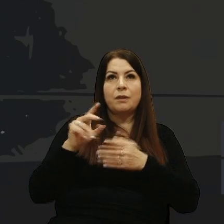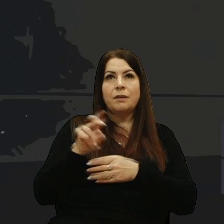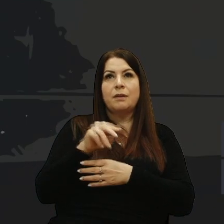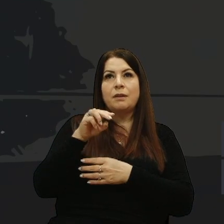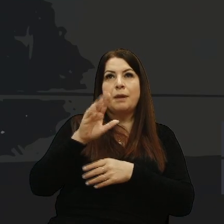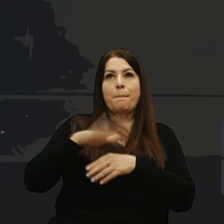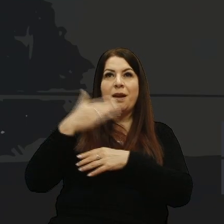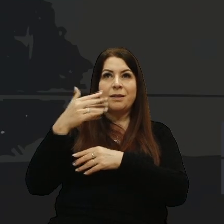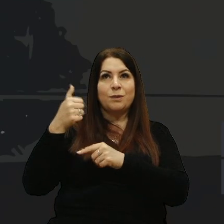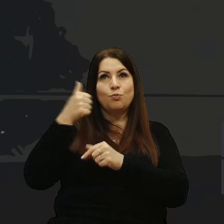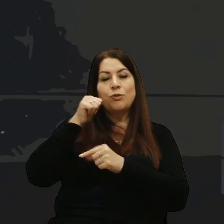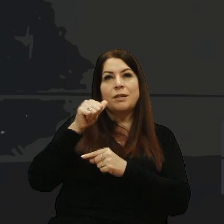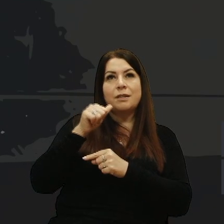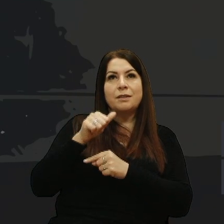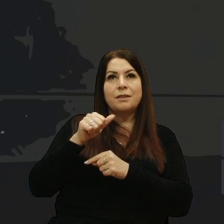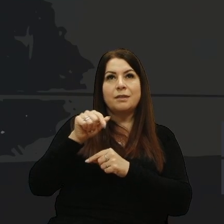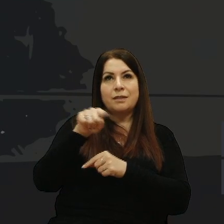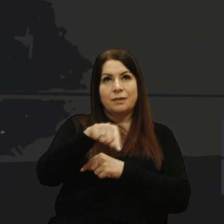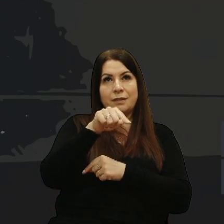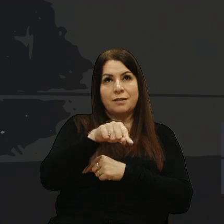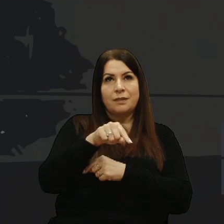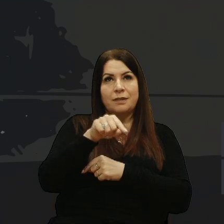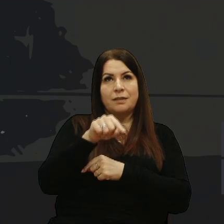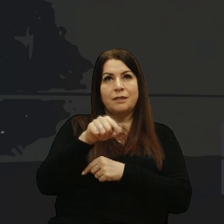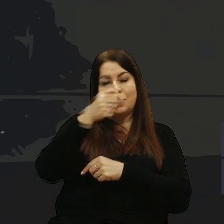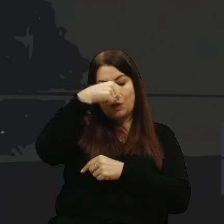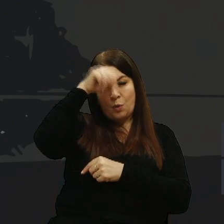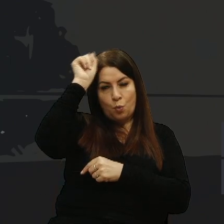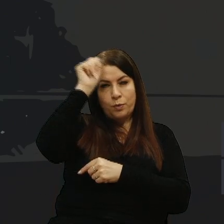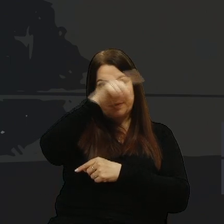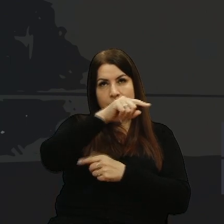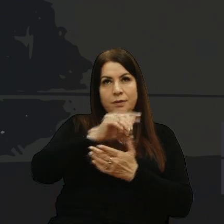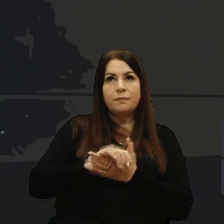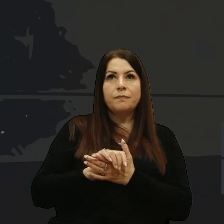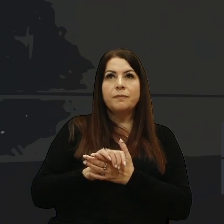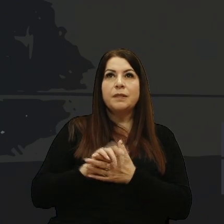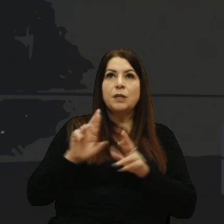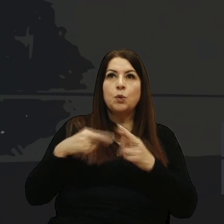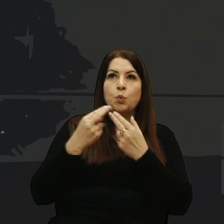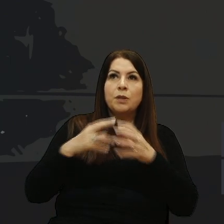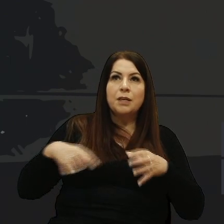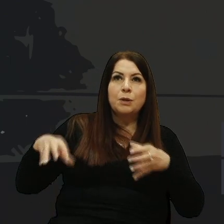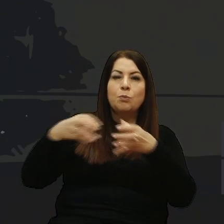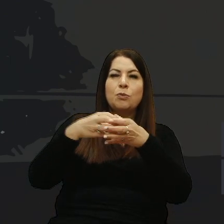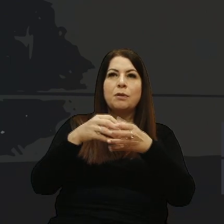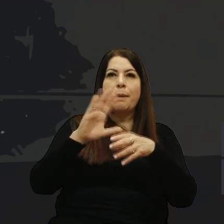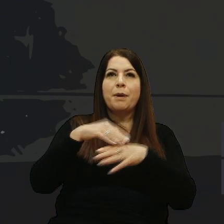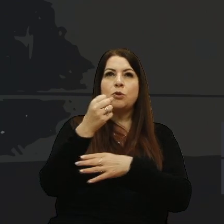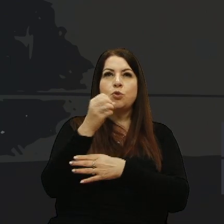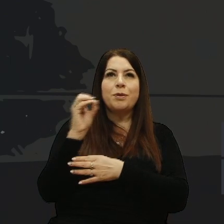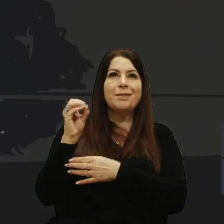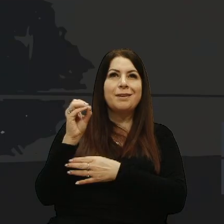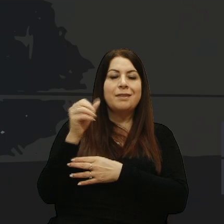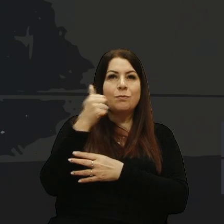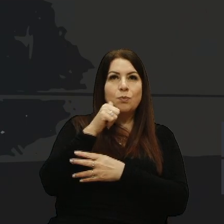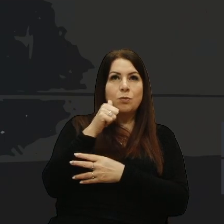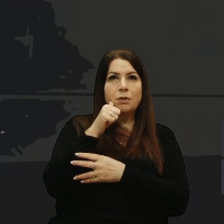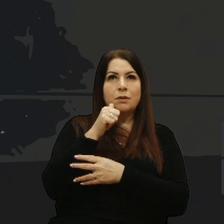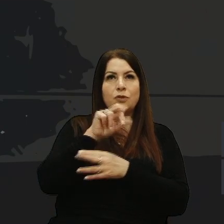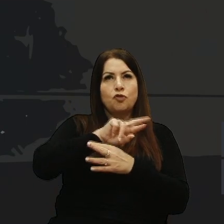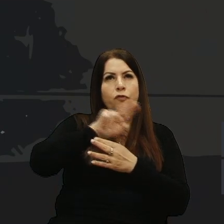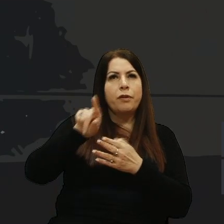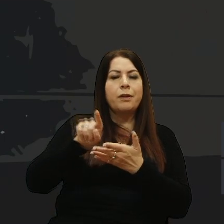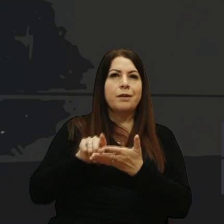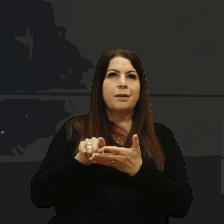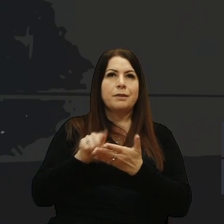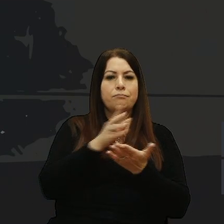Mais Mulheres, no Salão de Atos da UX, e reunimos mais de 80 mulheres de